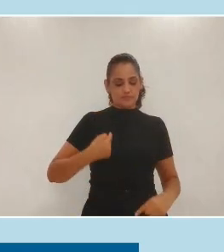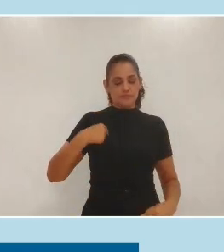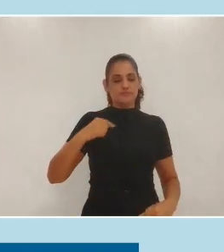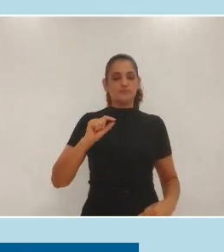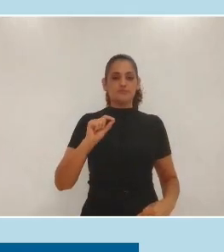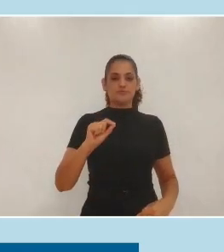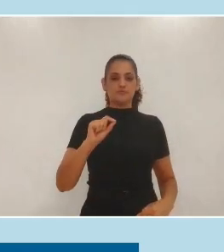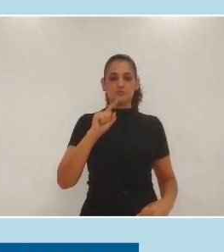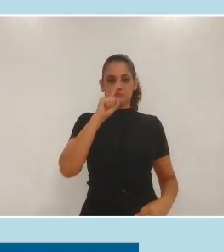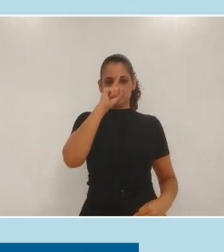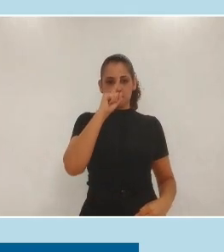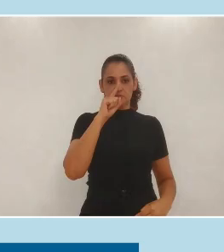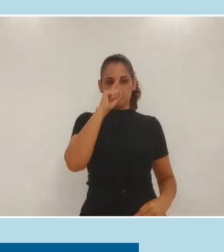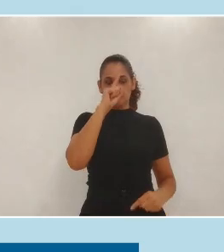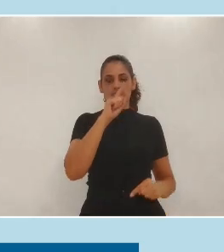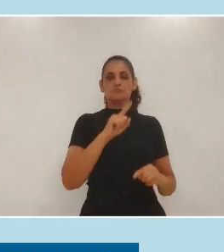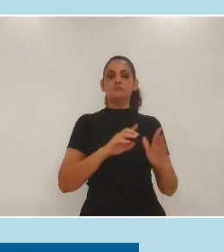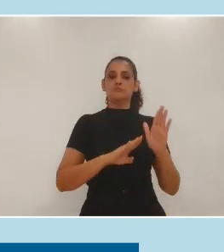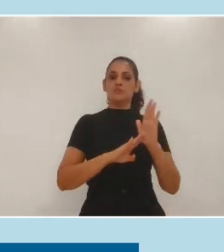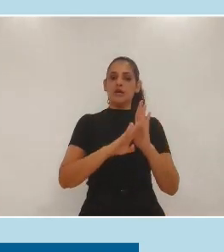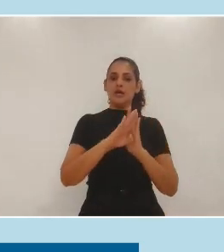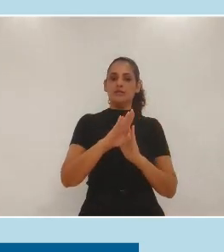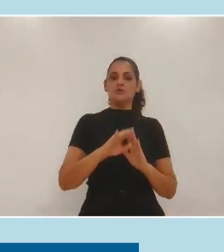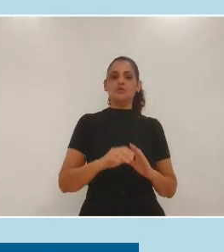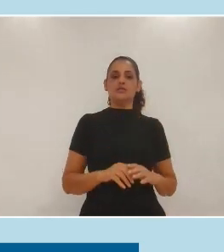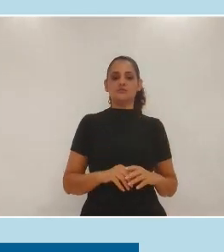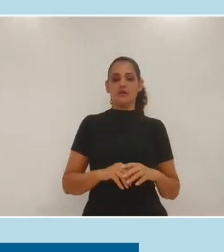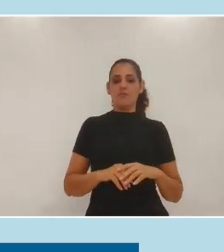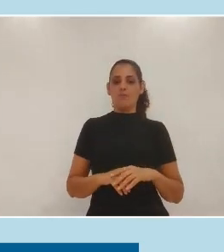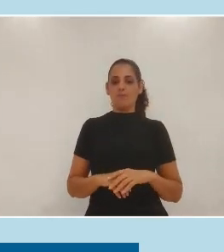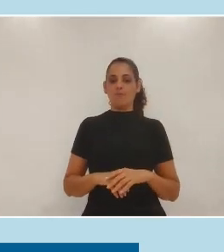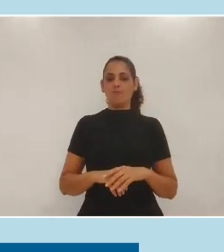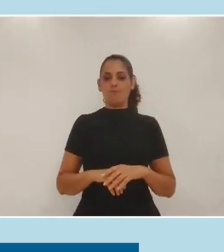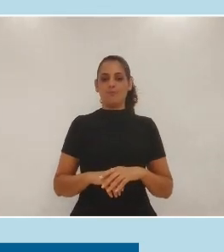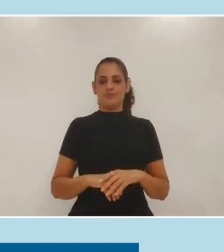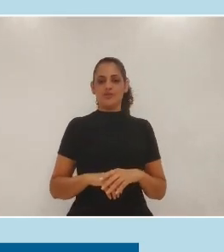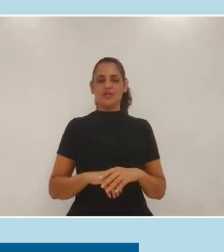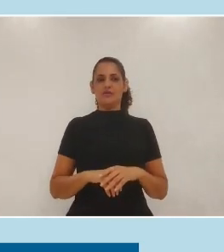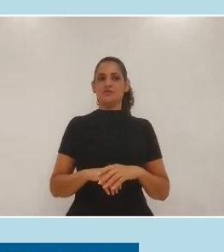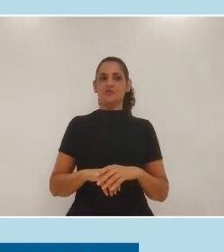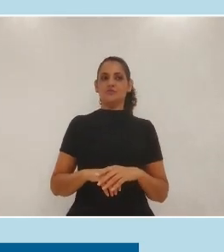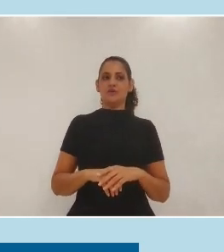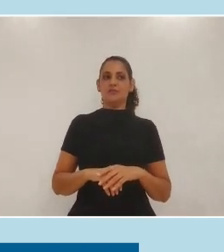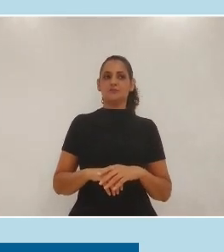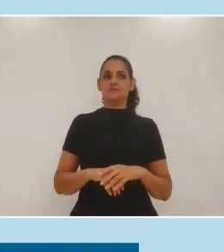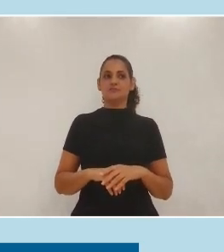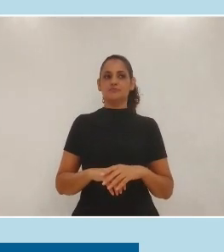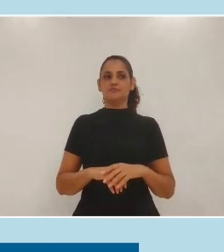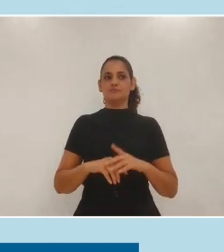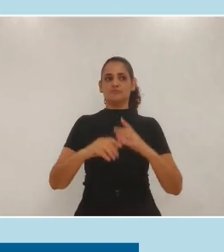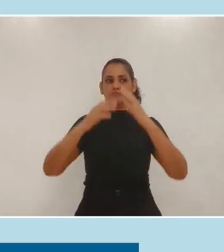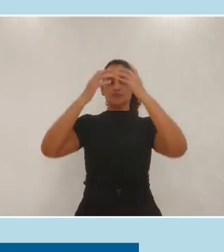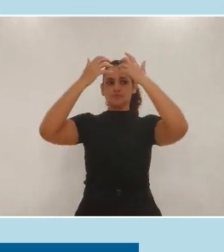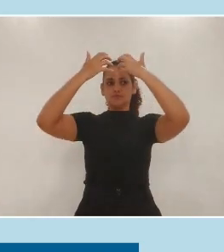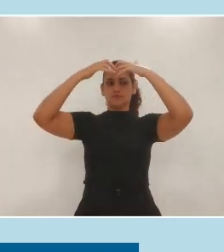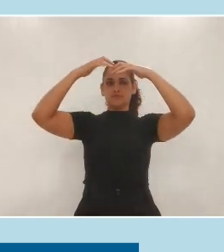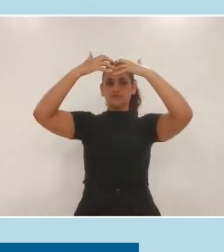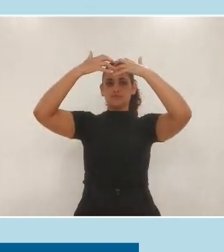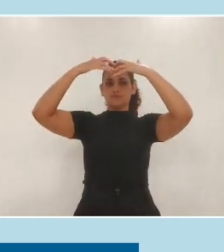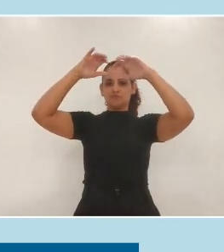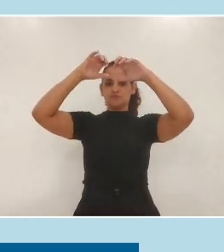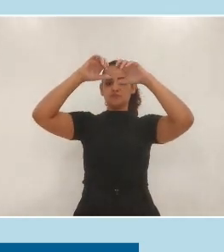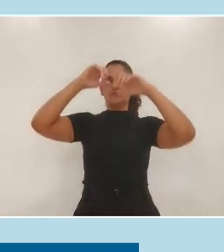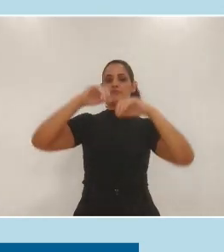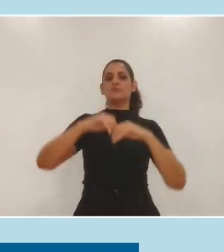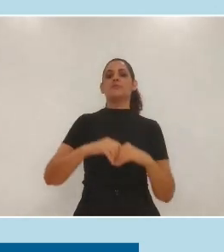risco para aneurisma, a ruptura das artérias, porque lembra que eu falei, são estruturas